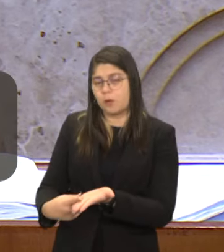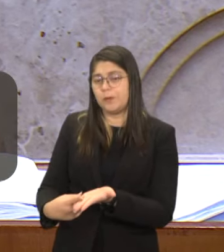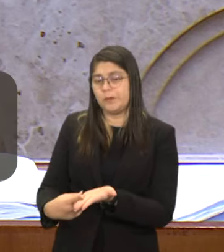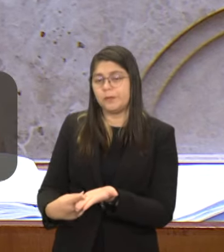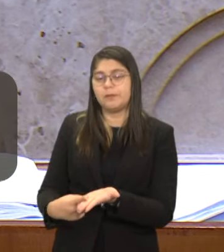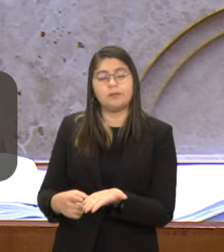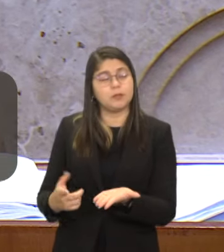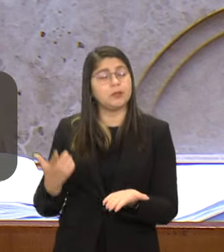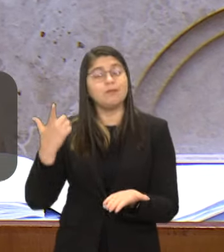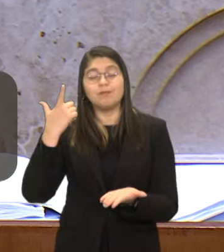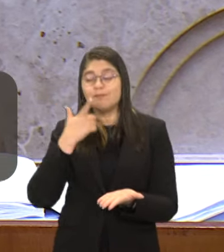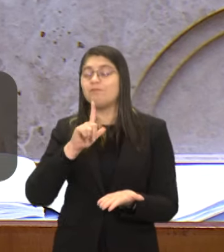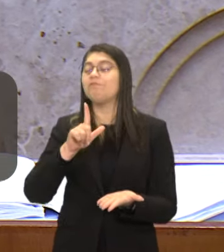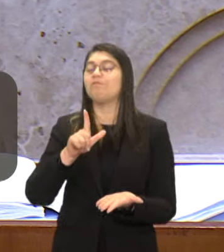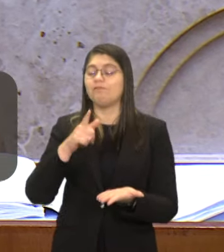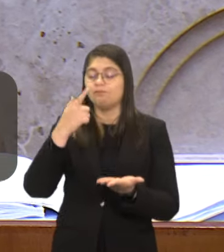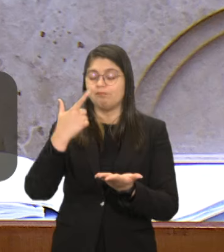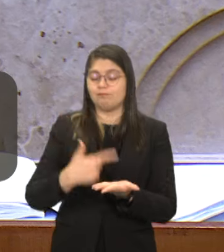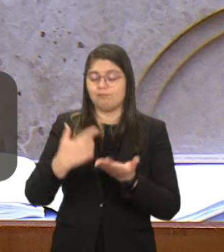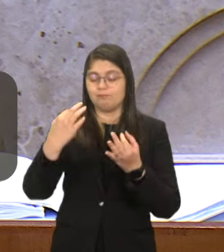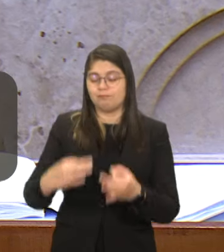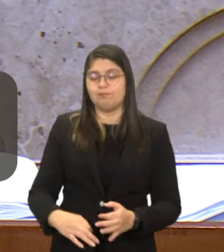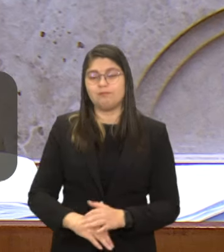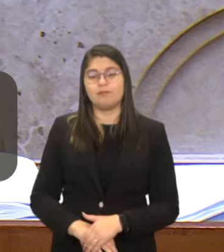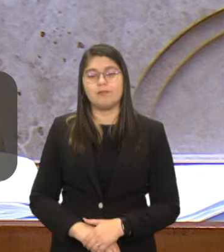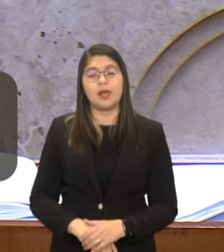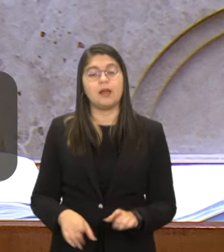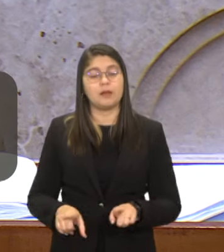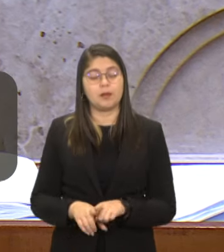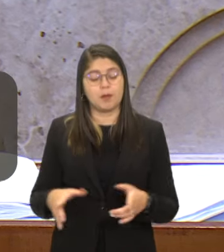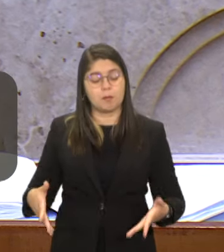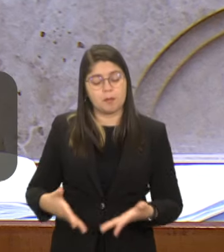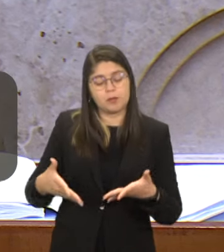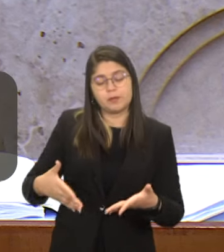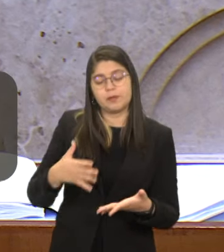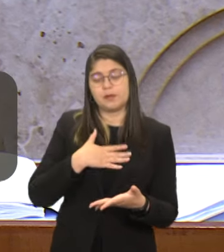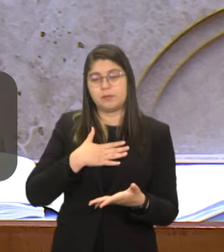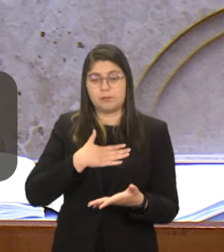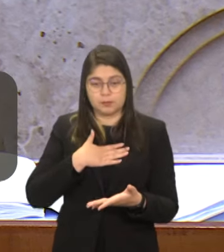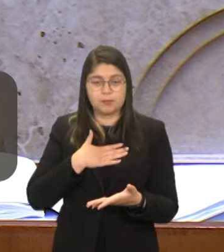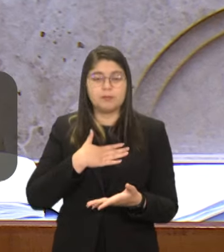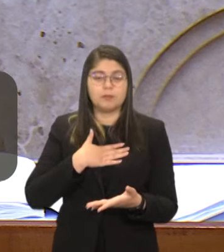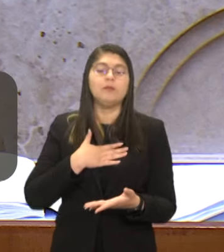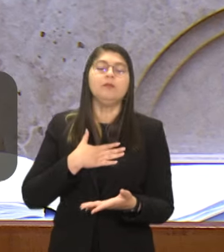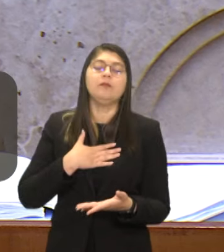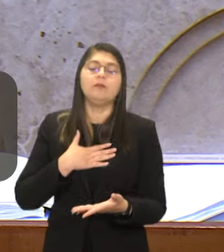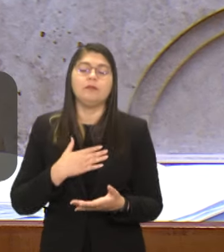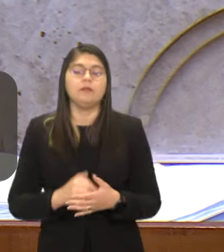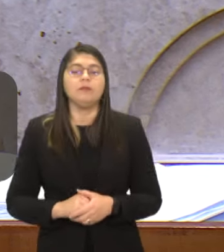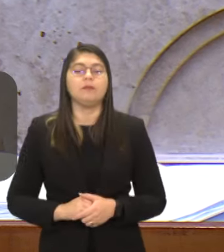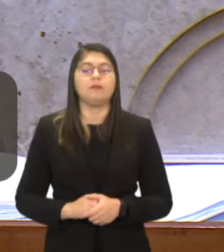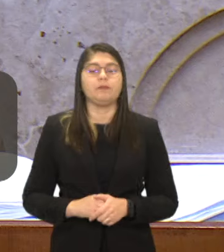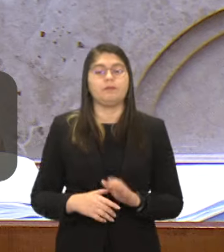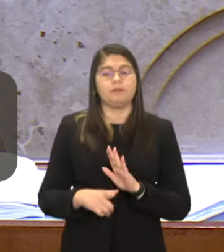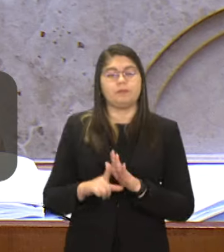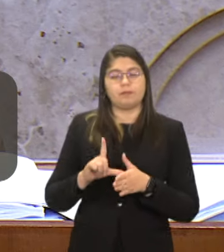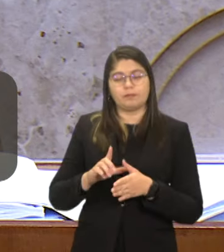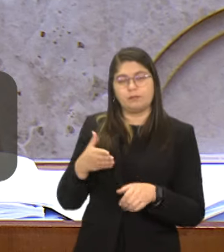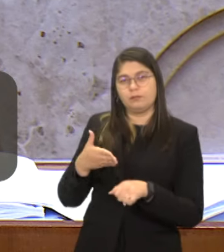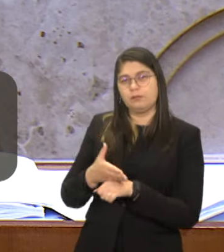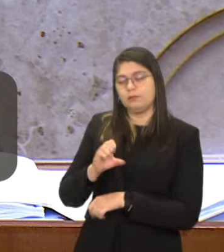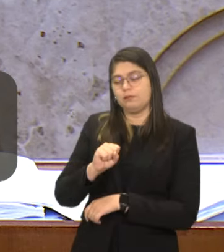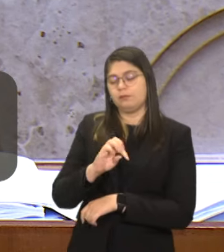felizmente, chegamos a bom termo. Uma das motivações que tive, prezados colegas, quando eu, antes de ingressar no Supremo,